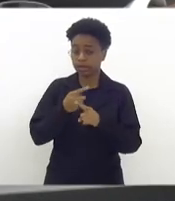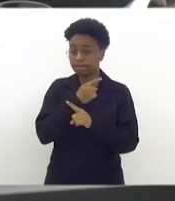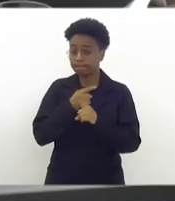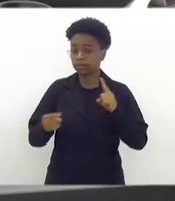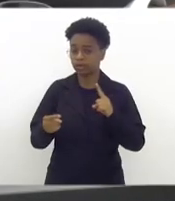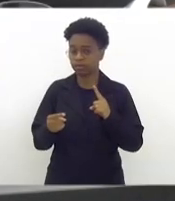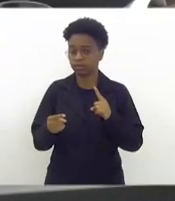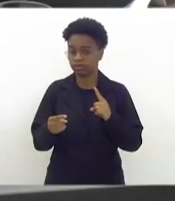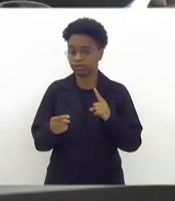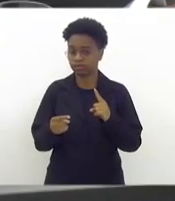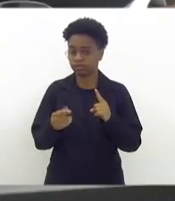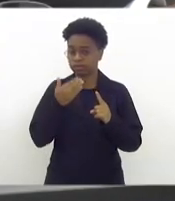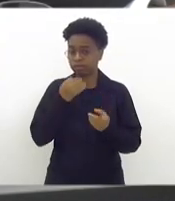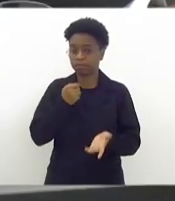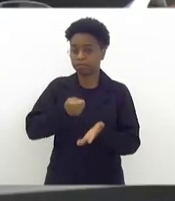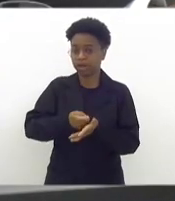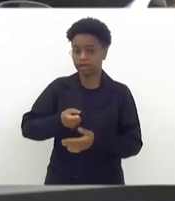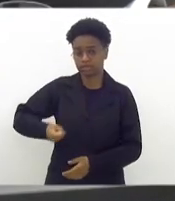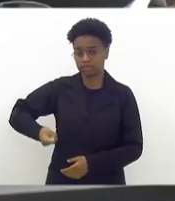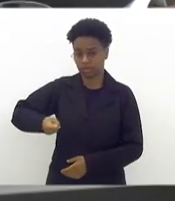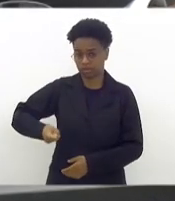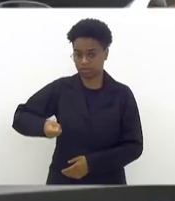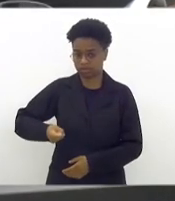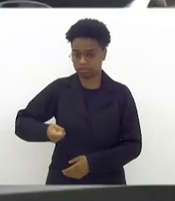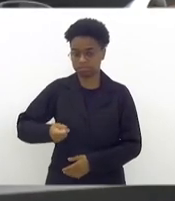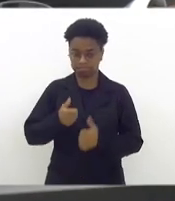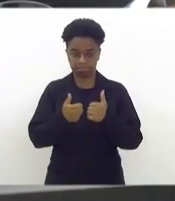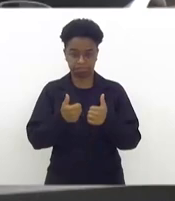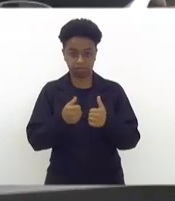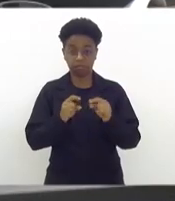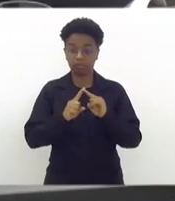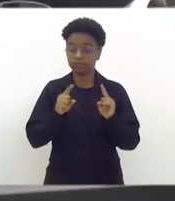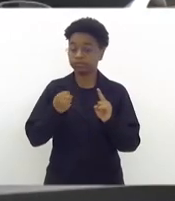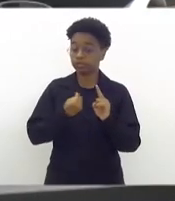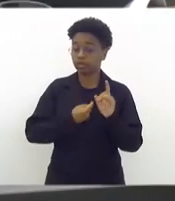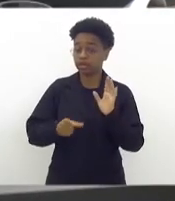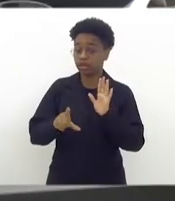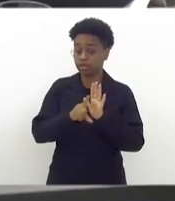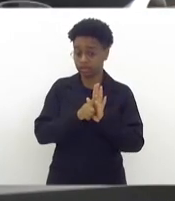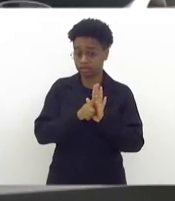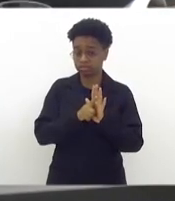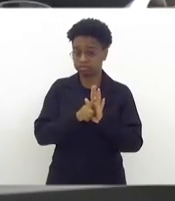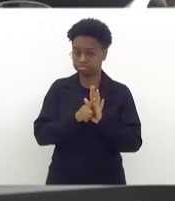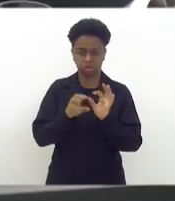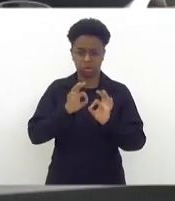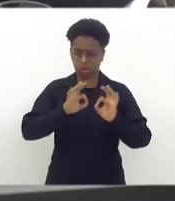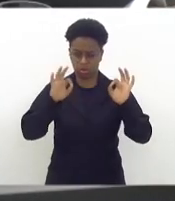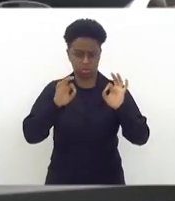cobrança das sacolas. Muito bem. A nossa lei, que é essa em vigor, aliás, é um